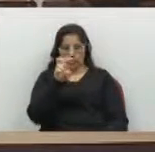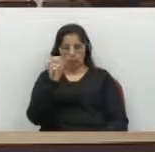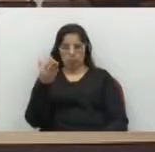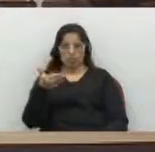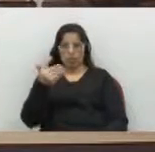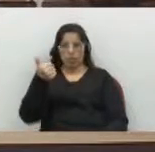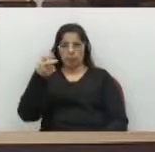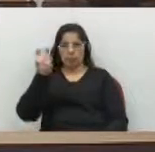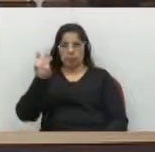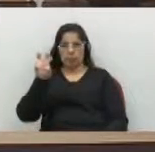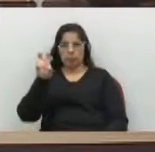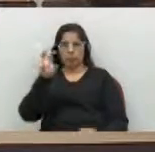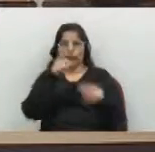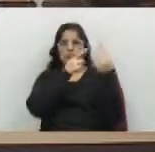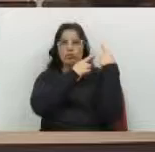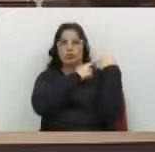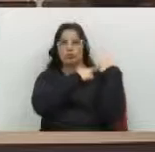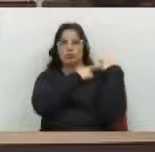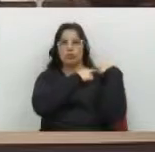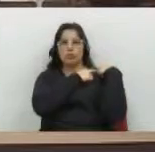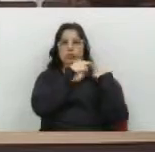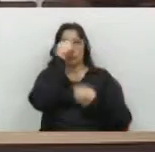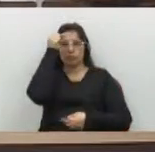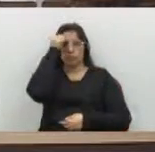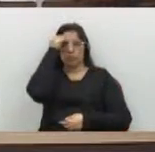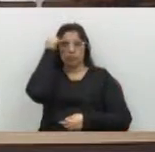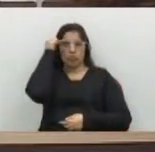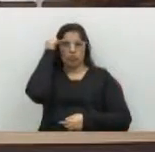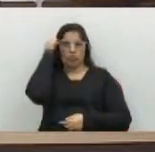485/2015, de autoria do vereador Dr. Júlio.